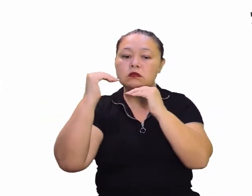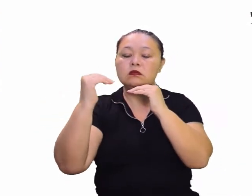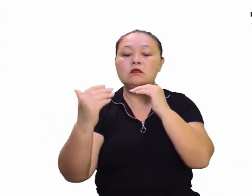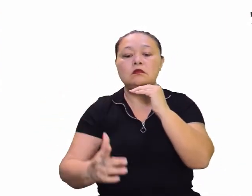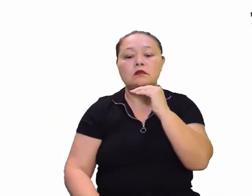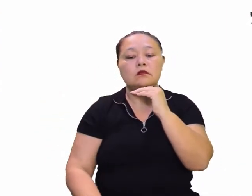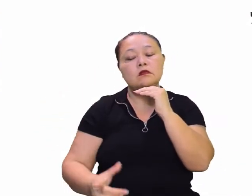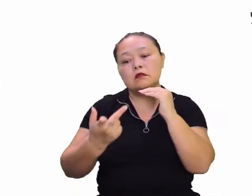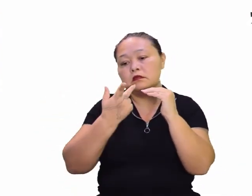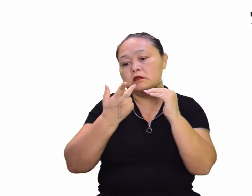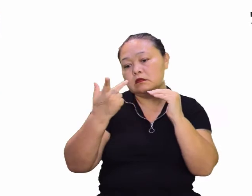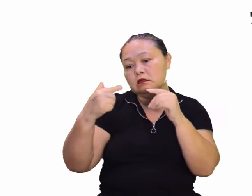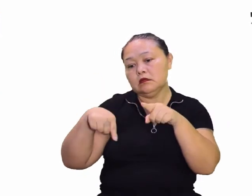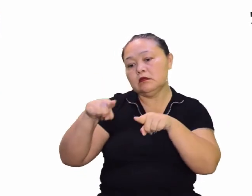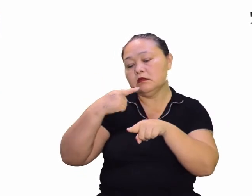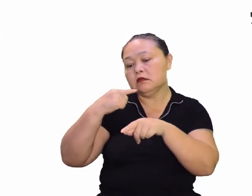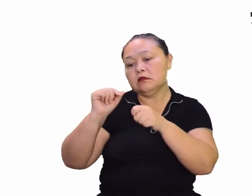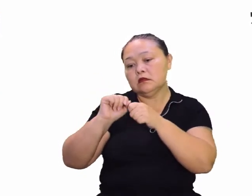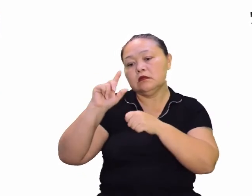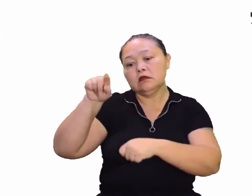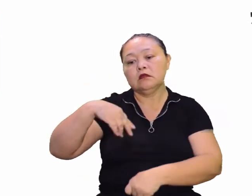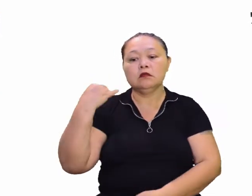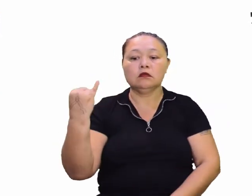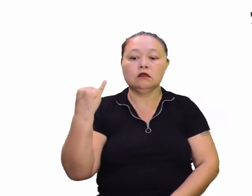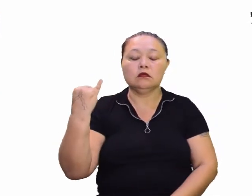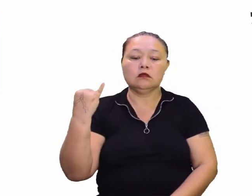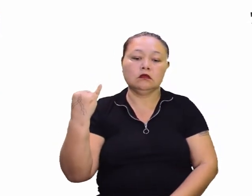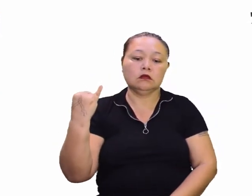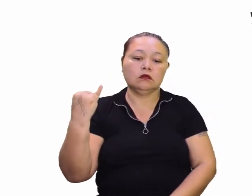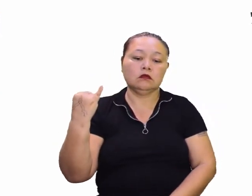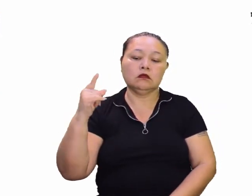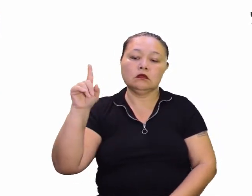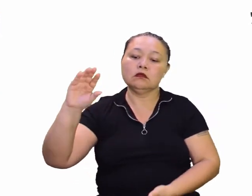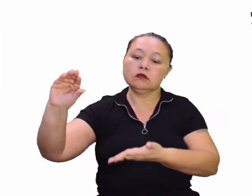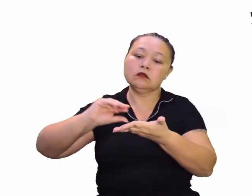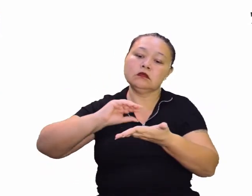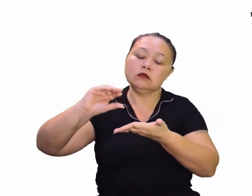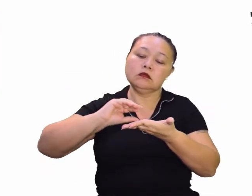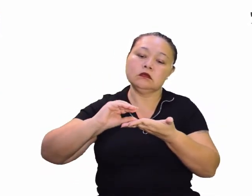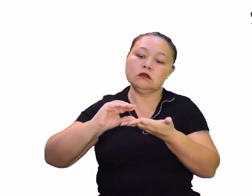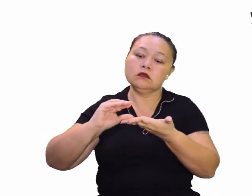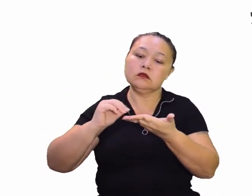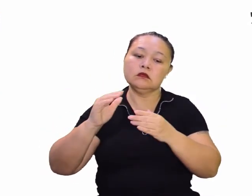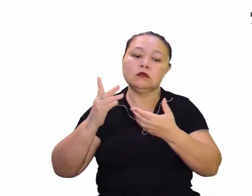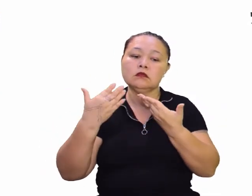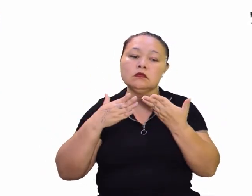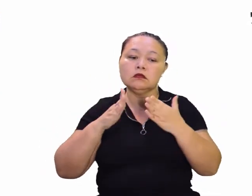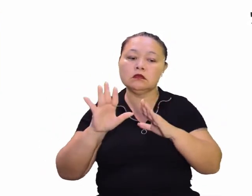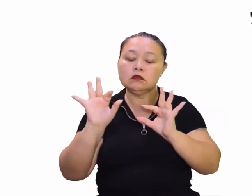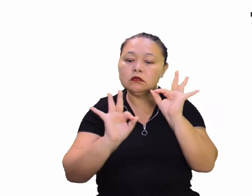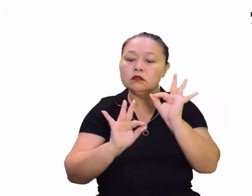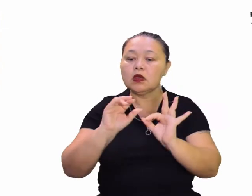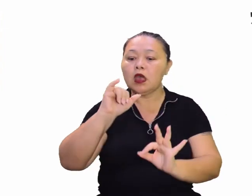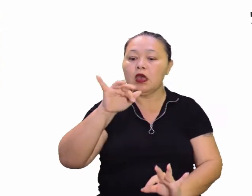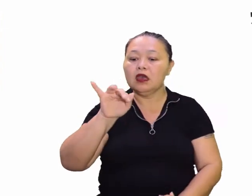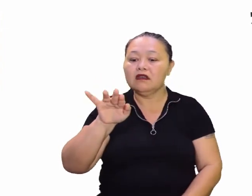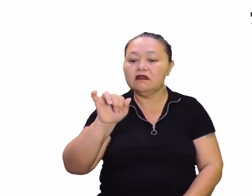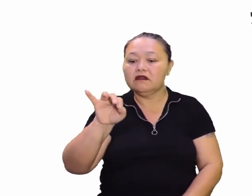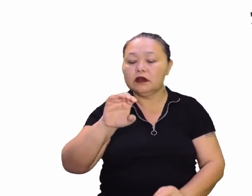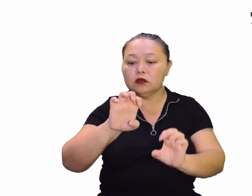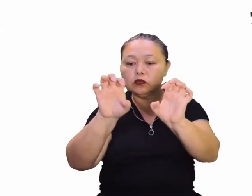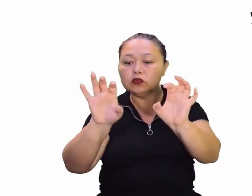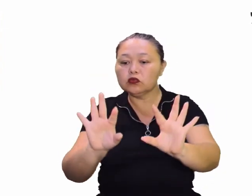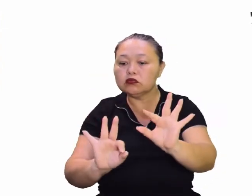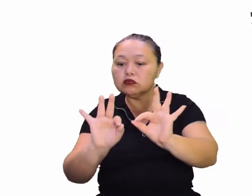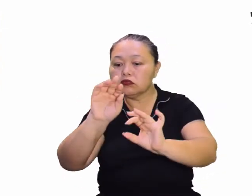crescimento. Aquilo que o professor falou há pouco, é muito importante esse investimento na infraestrutura, porque se você